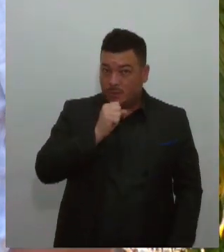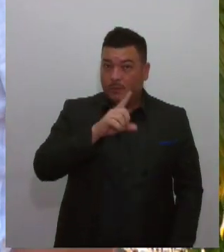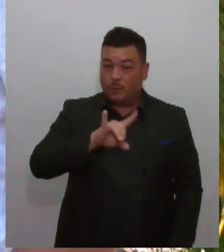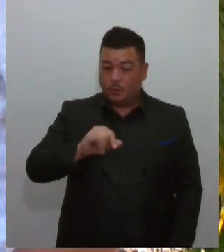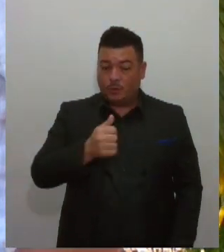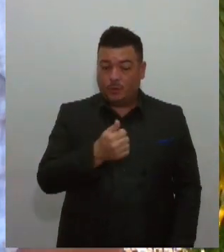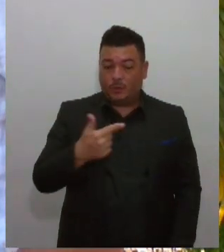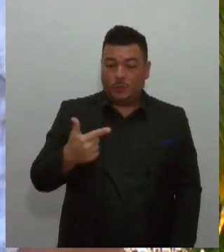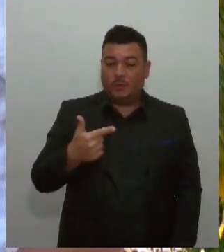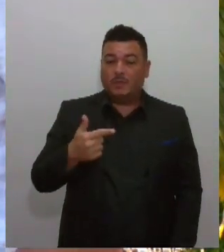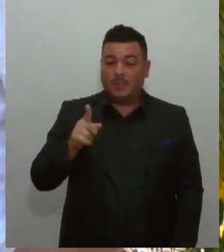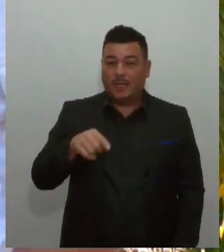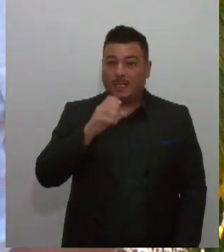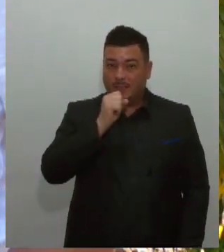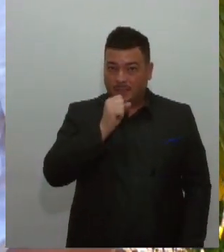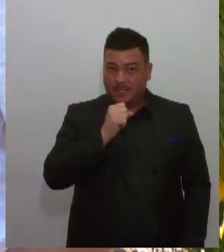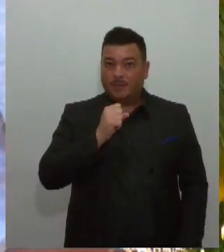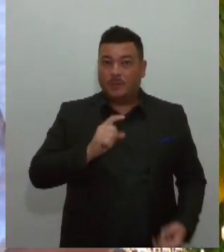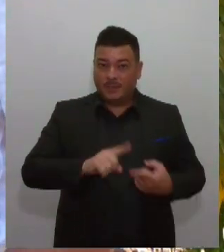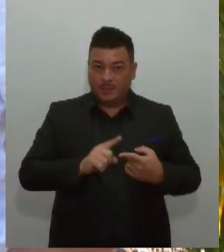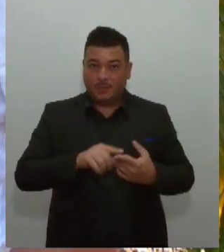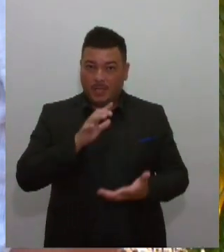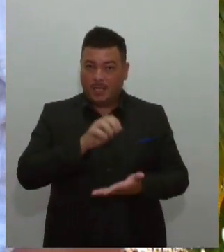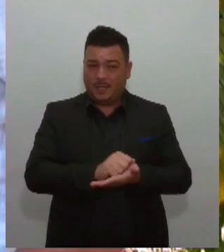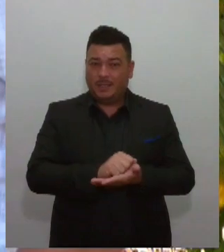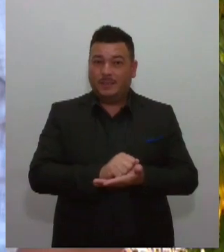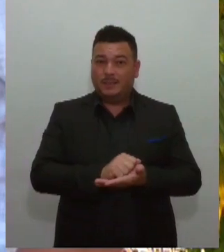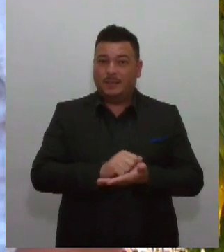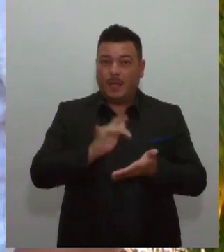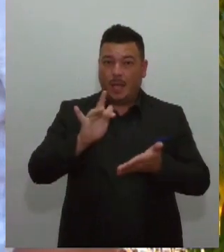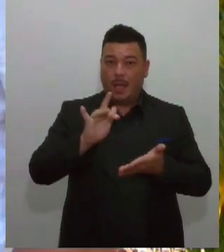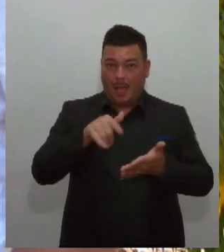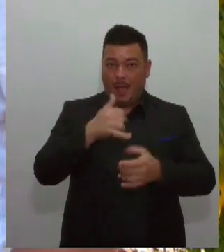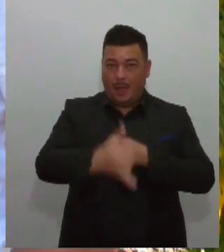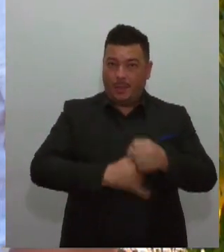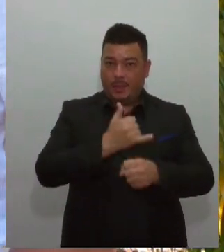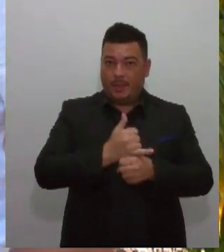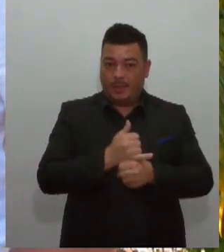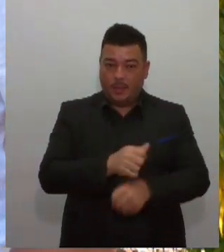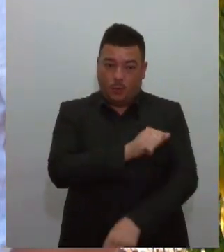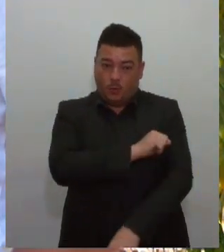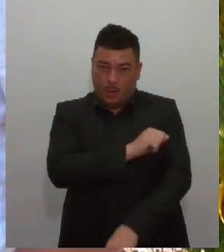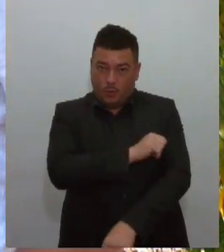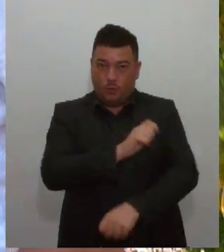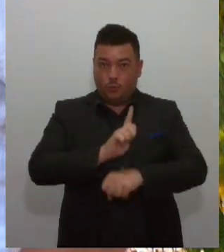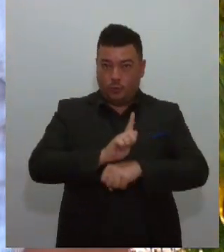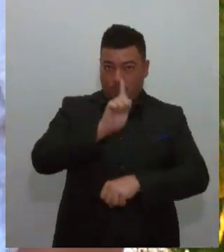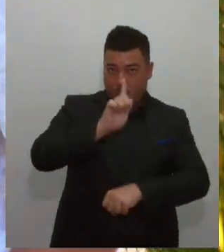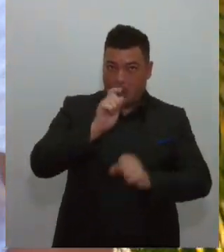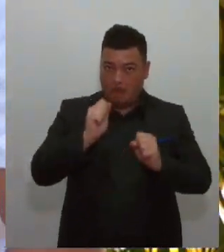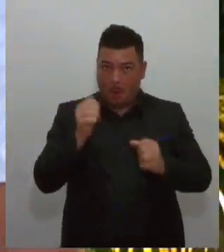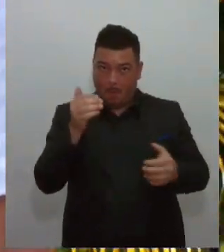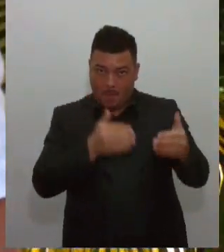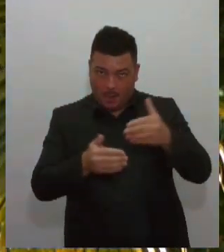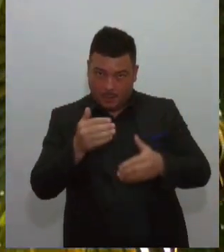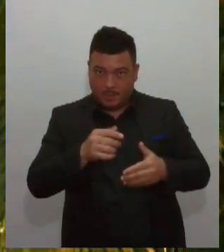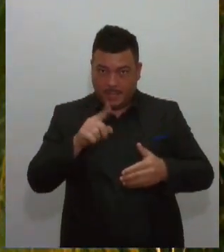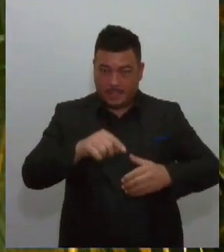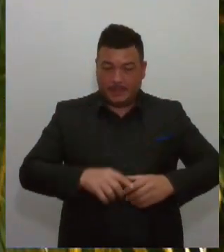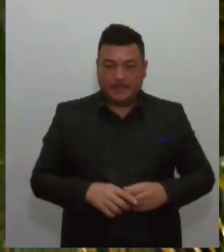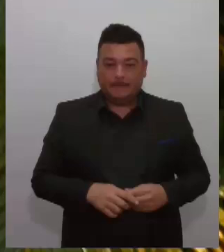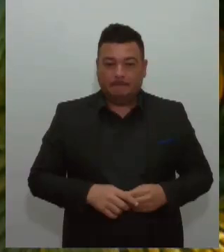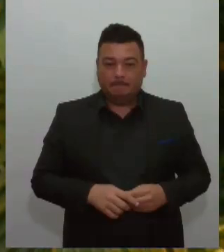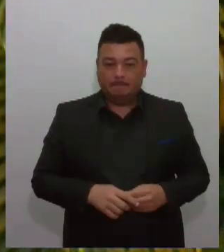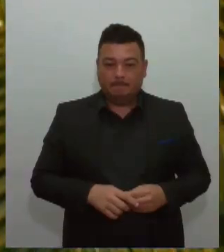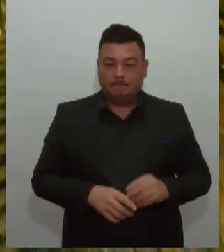as inscrições são totalmente virtuais e o aluno de graduação pode participar desse processo. Exatamente.